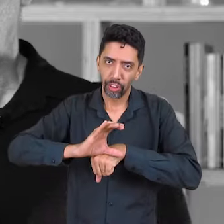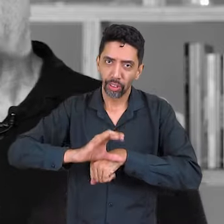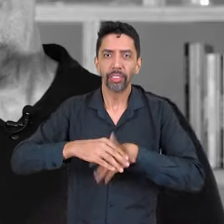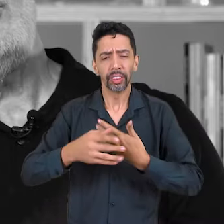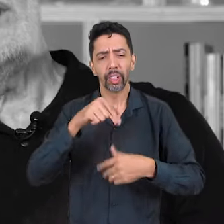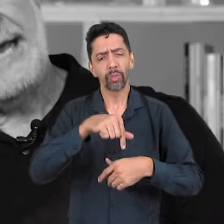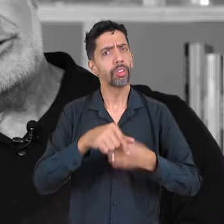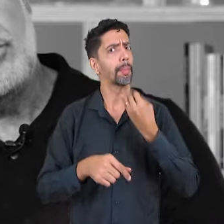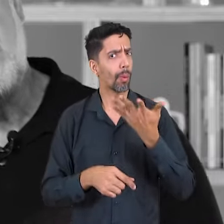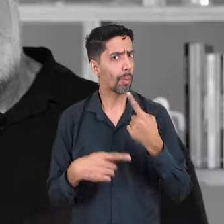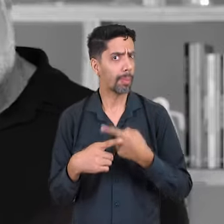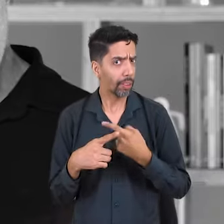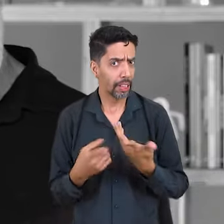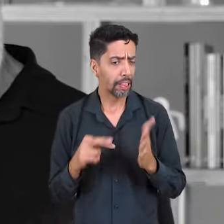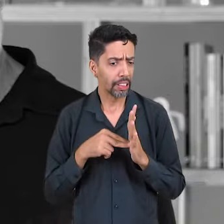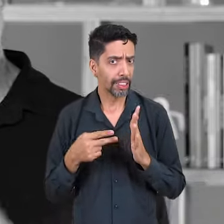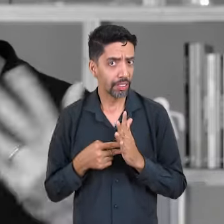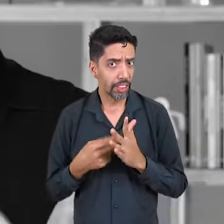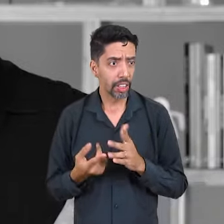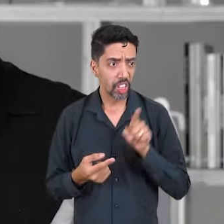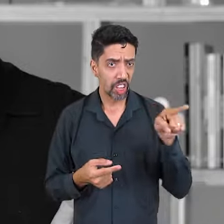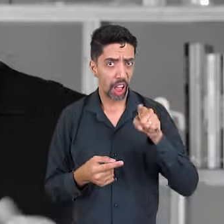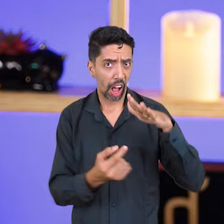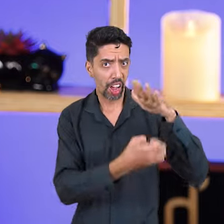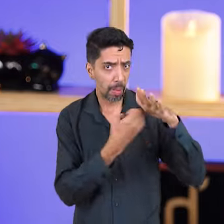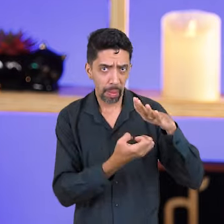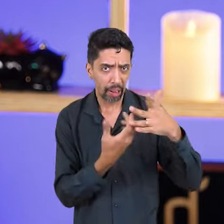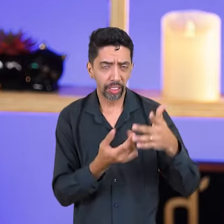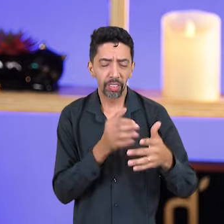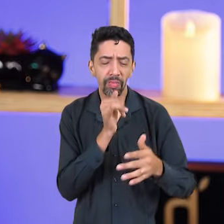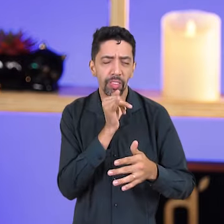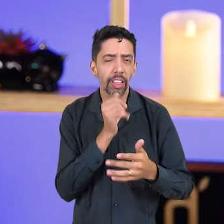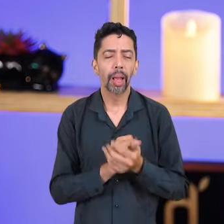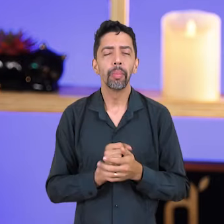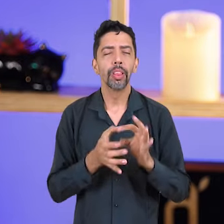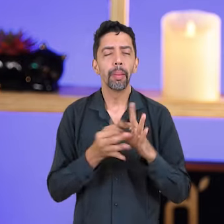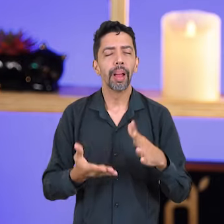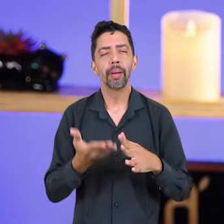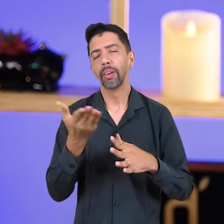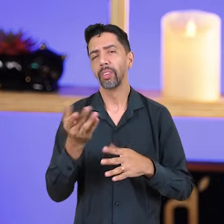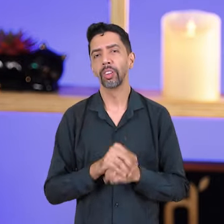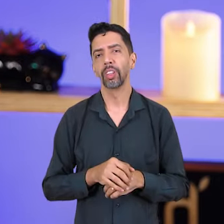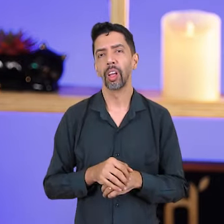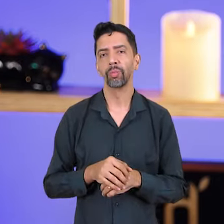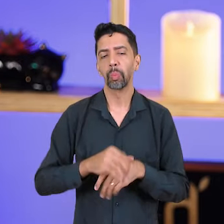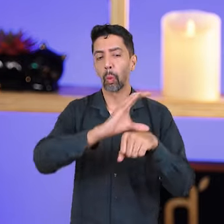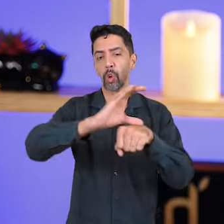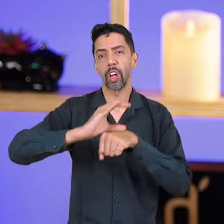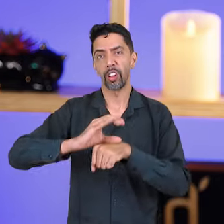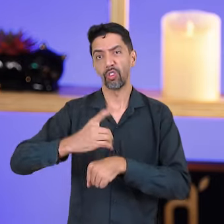o Reinaldo tem um crédito de 10 mil reais para poder utilizar, seja no cartão de crédito, seja no cheque